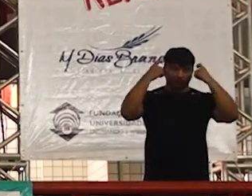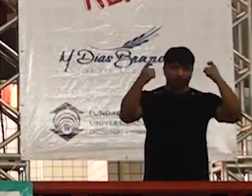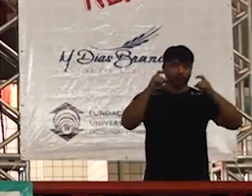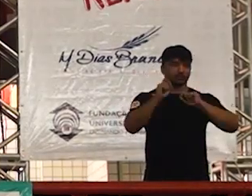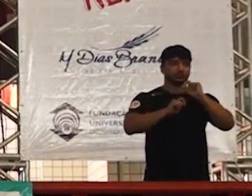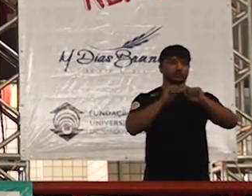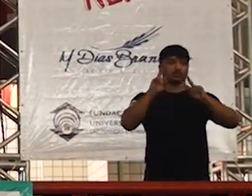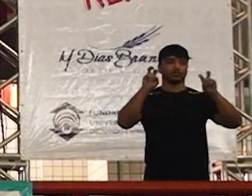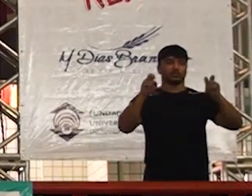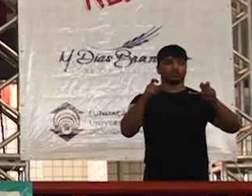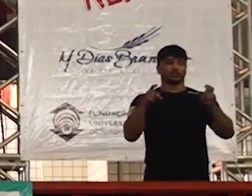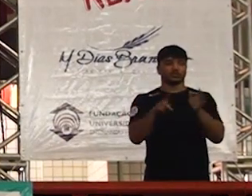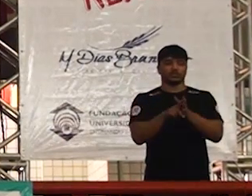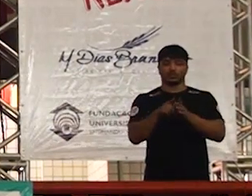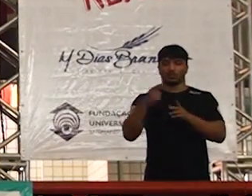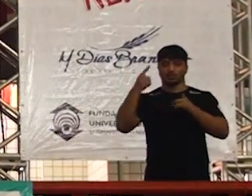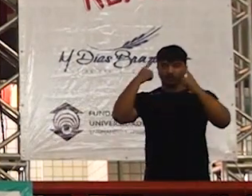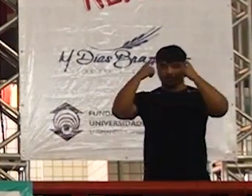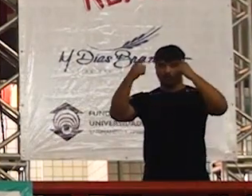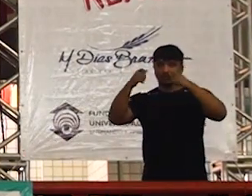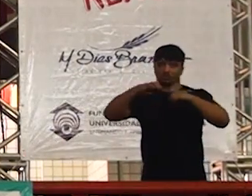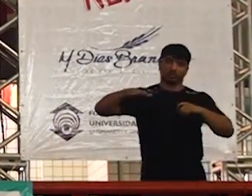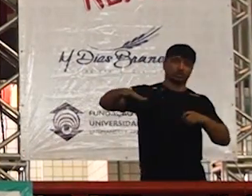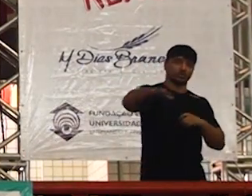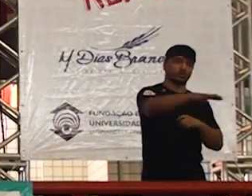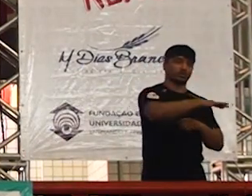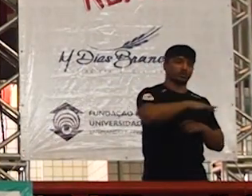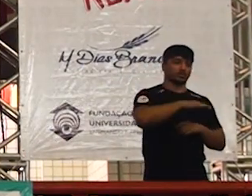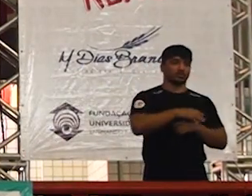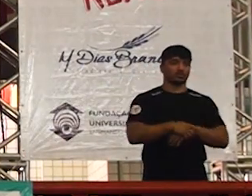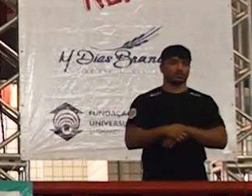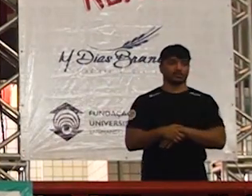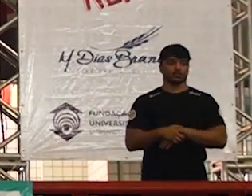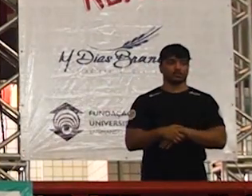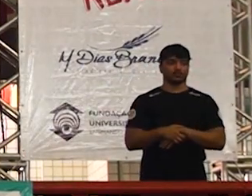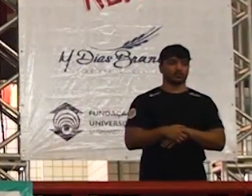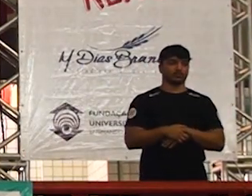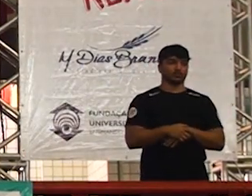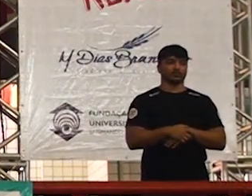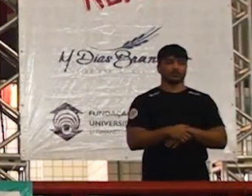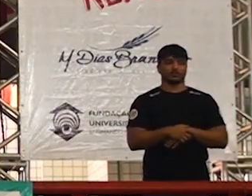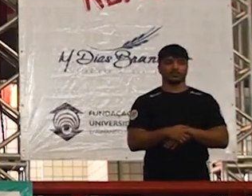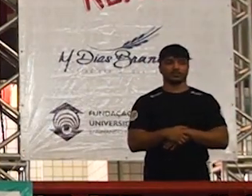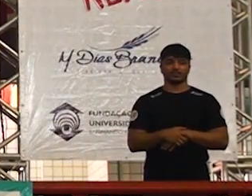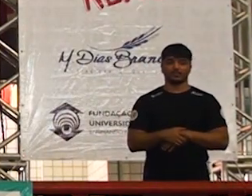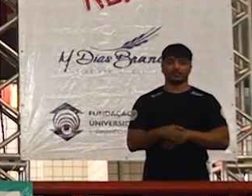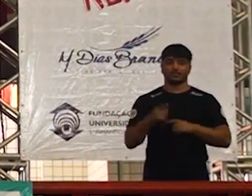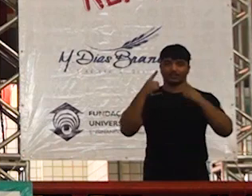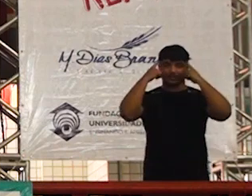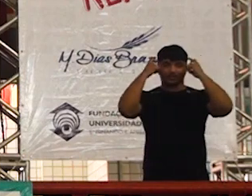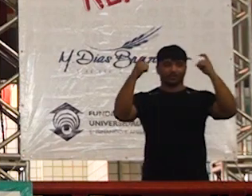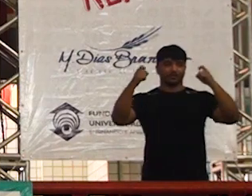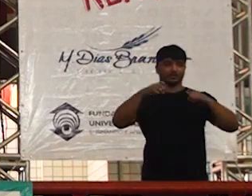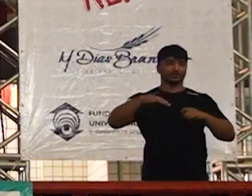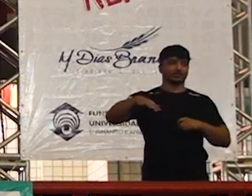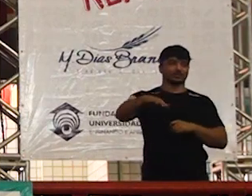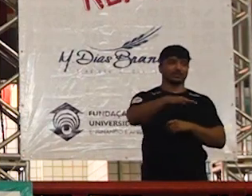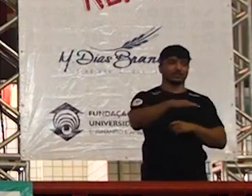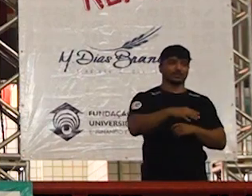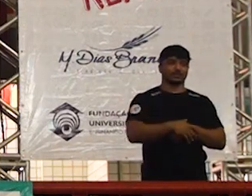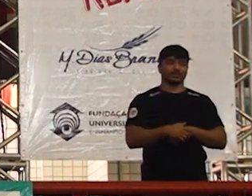foi sobre a violência geral. Anote aí. A violência